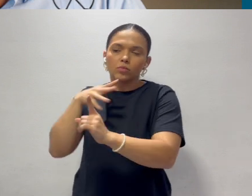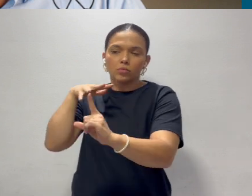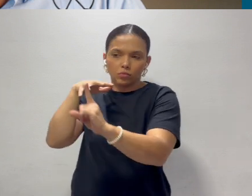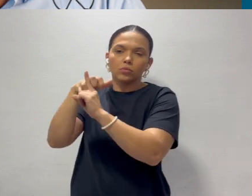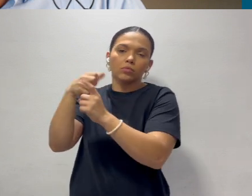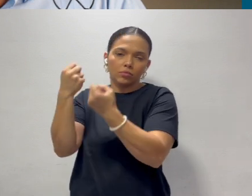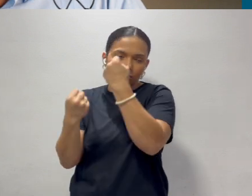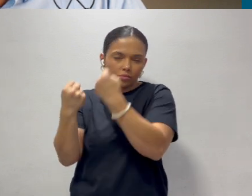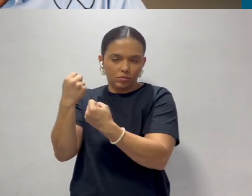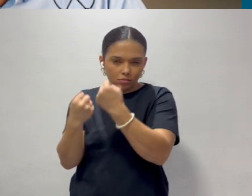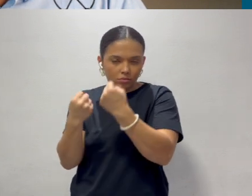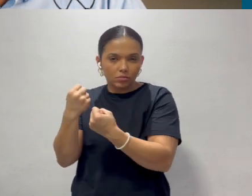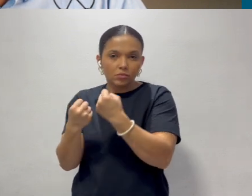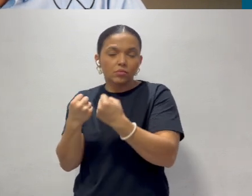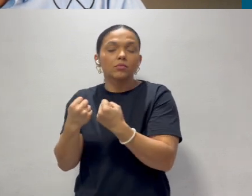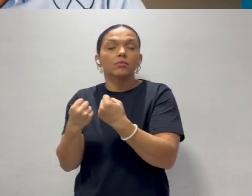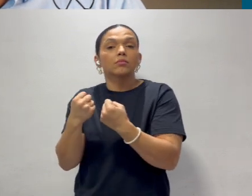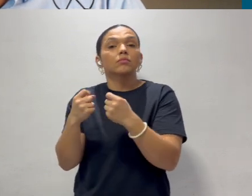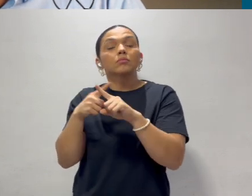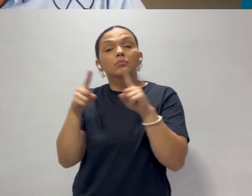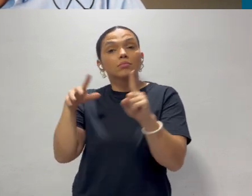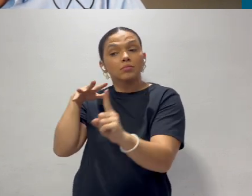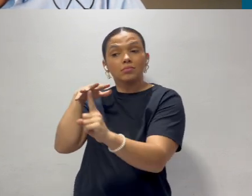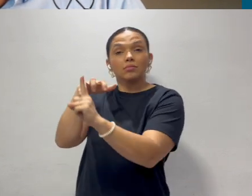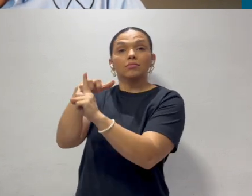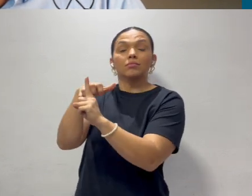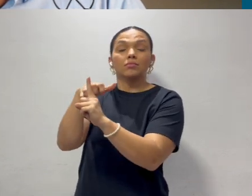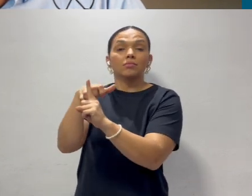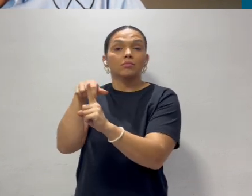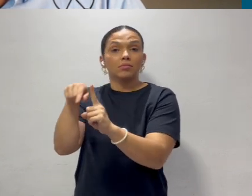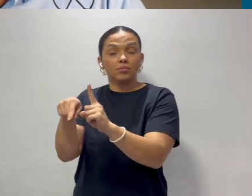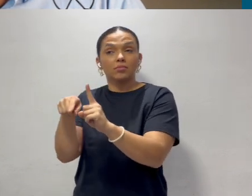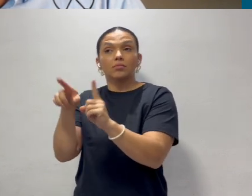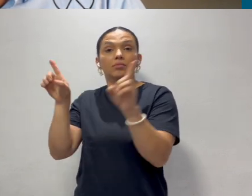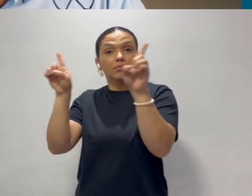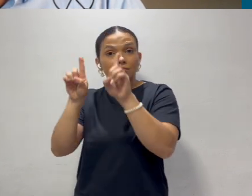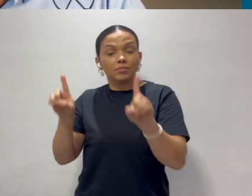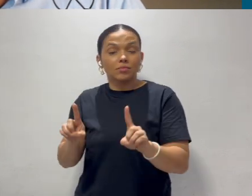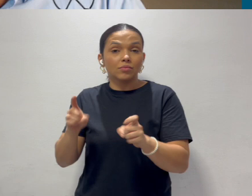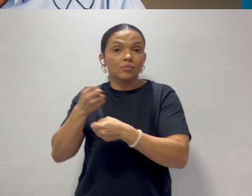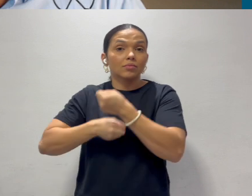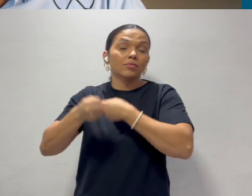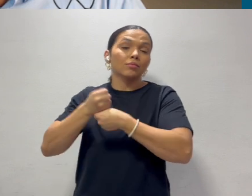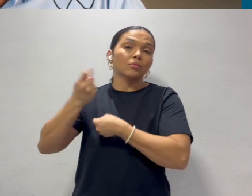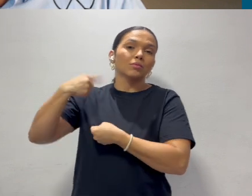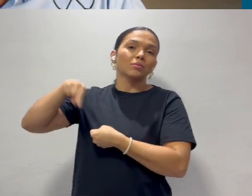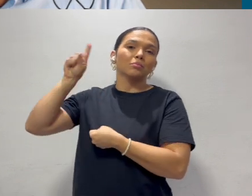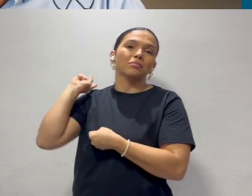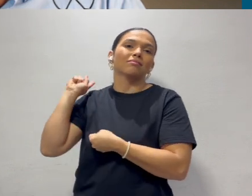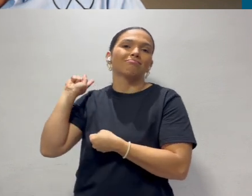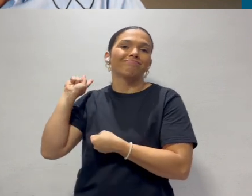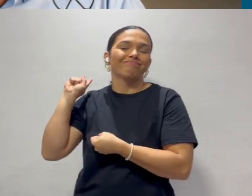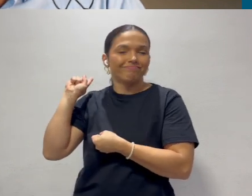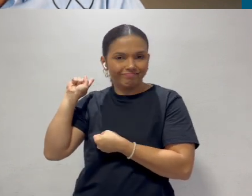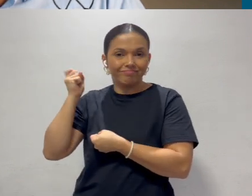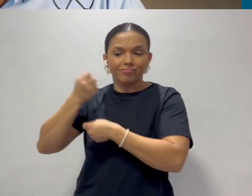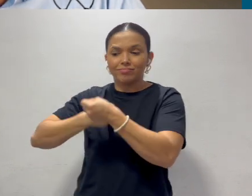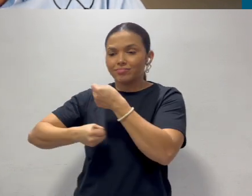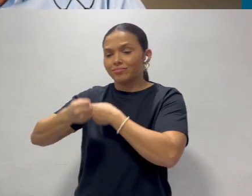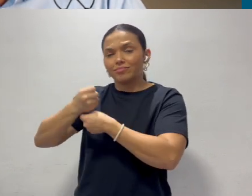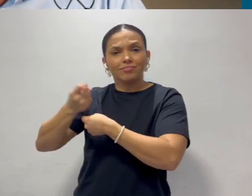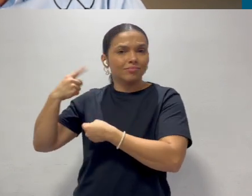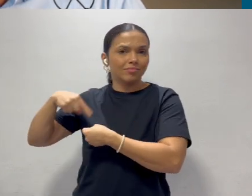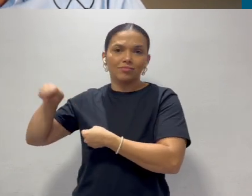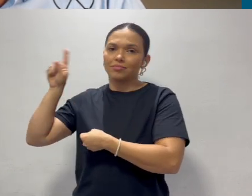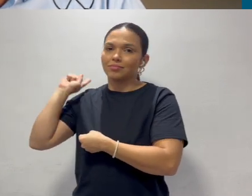deficiente com um acidente automobilístico, mas o acidente dele ele foi ano passado.